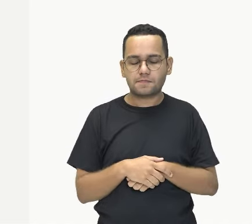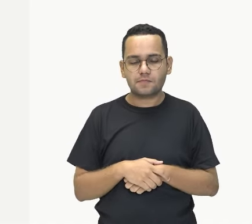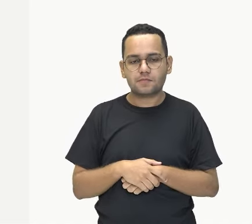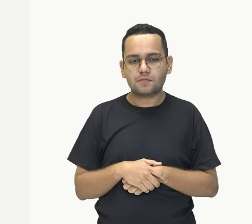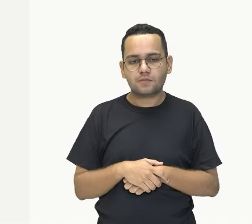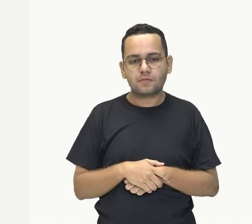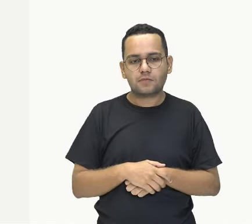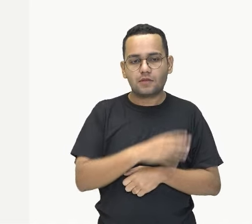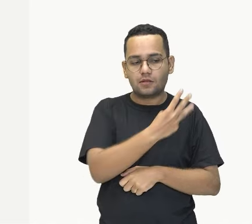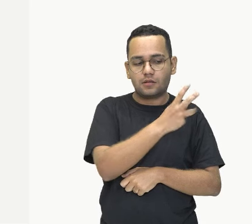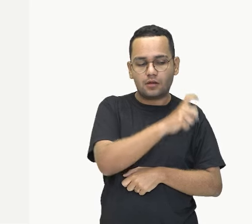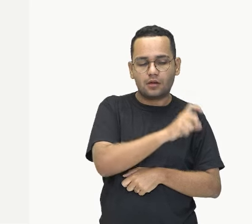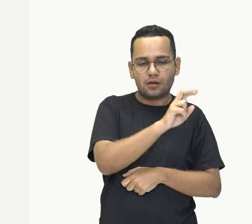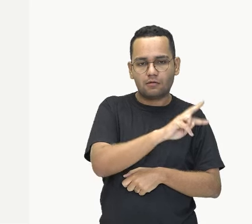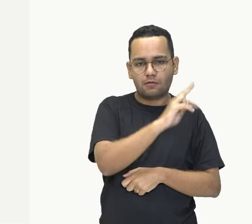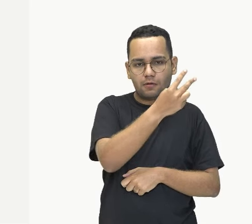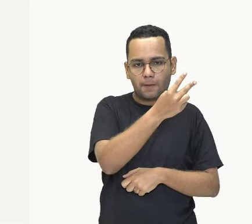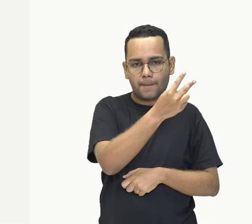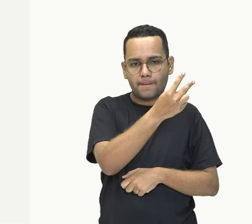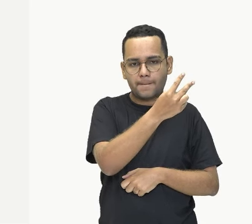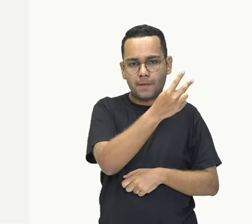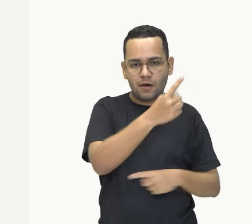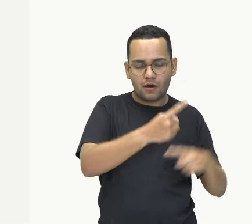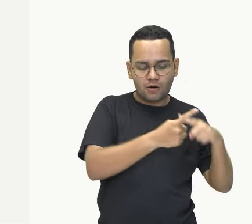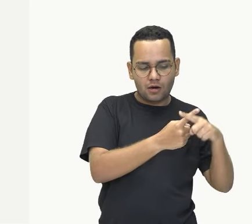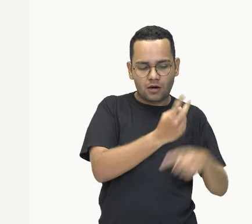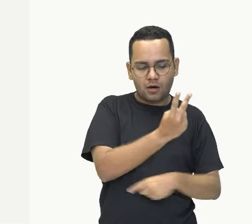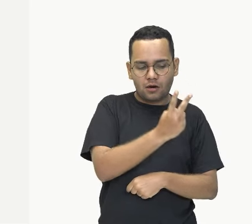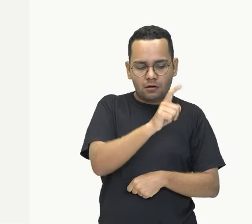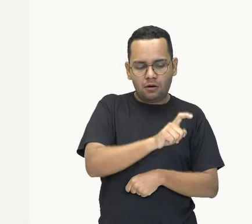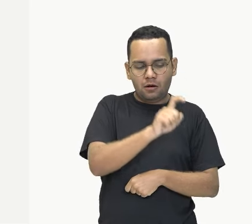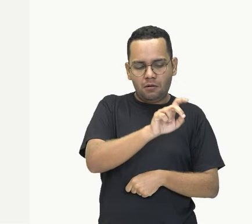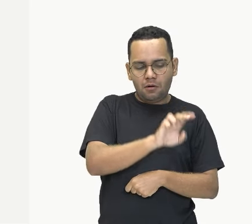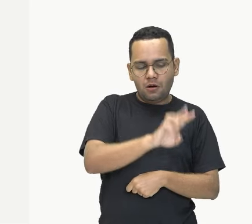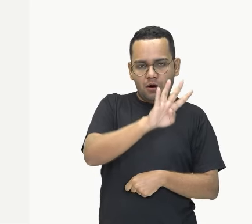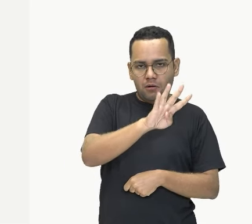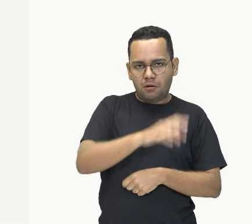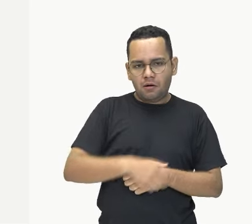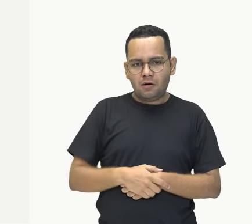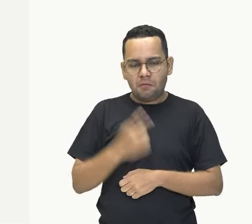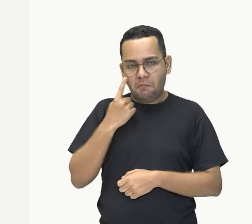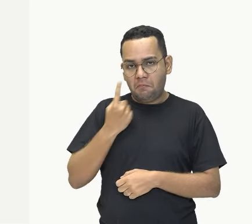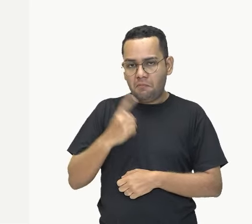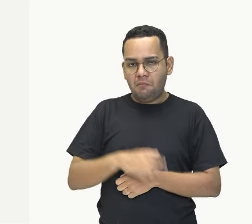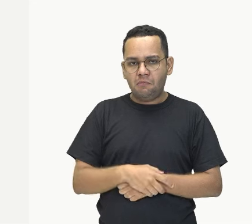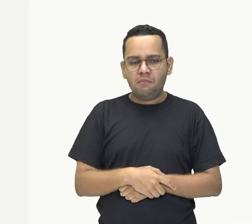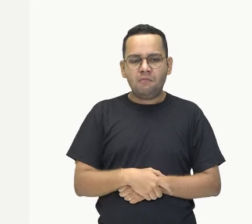x, o 2x elevado à quarta, para perto do meu x ao quadrado.